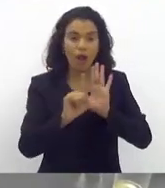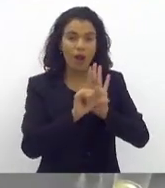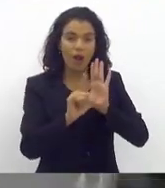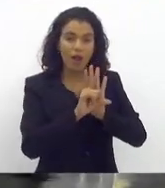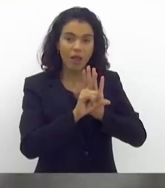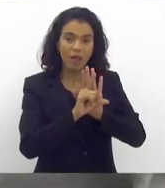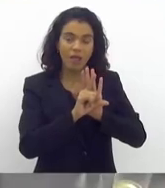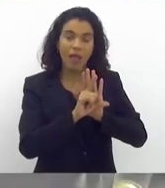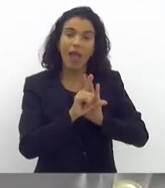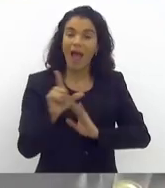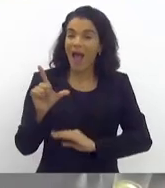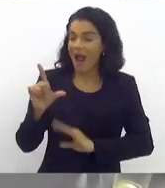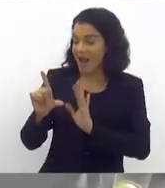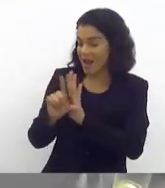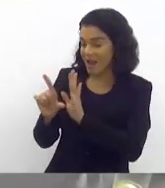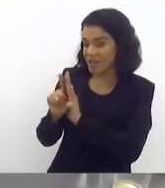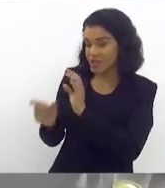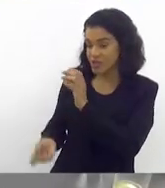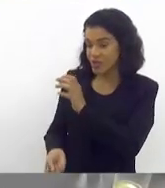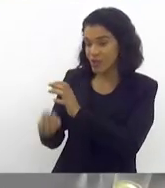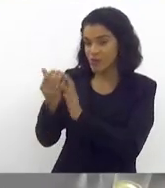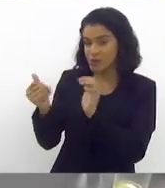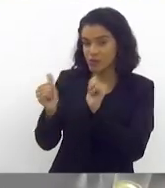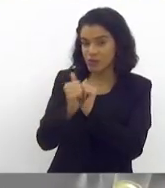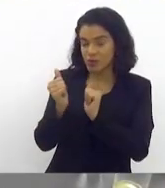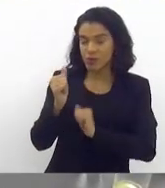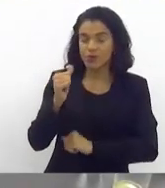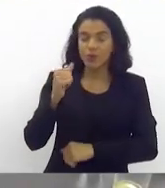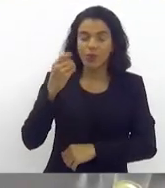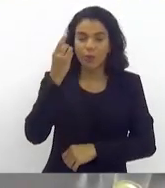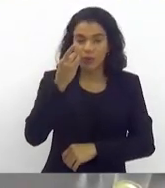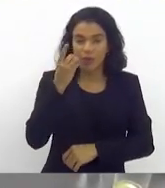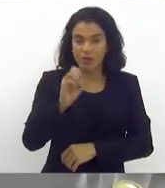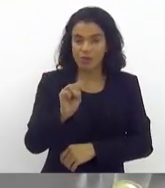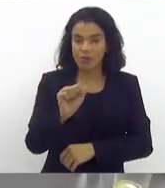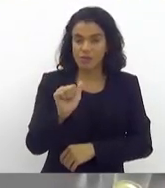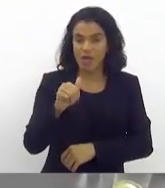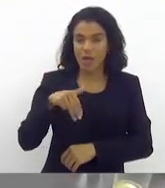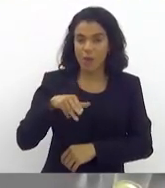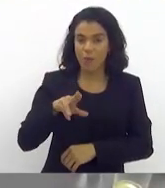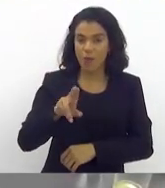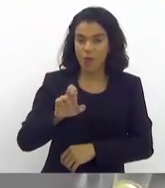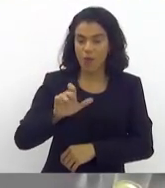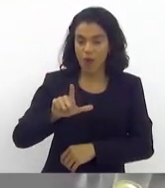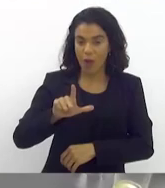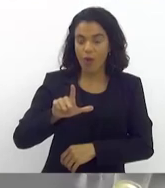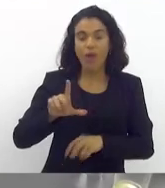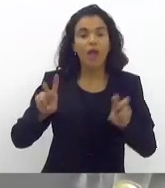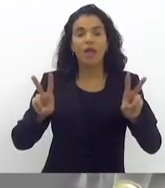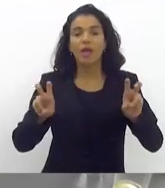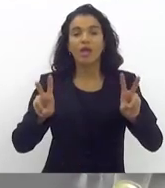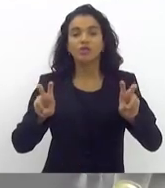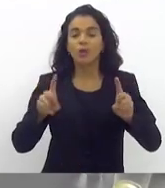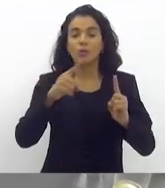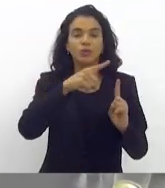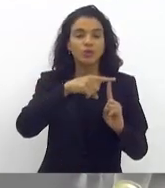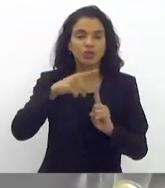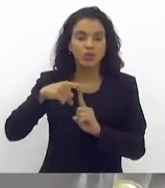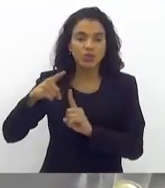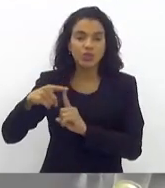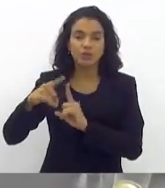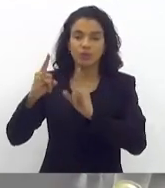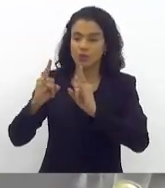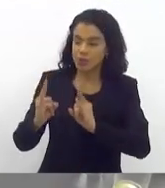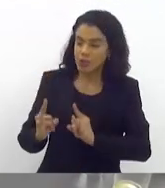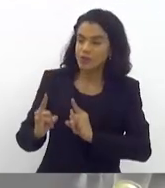estímulo. A legislação que a gente fez com o deputado Samuel Malafaia diz respeito a todos os tipos de edificação.